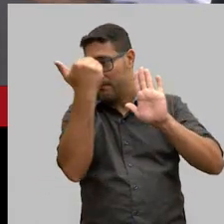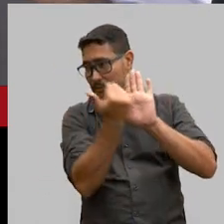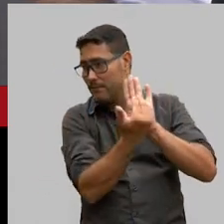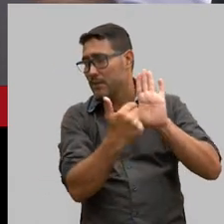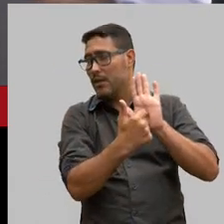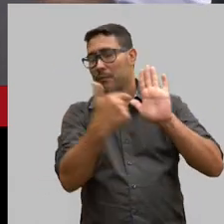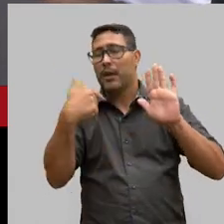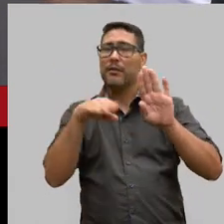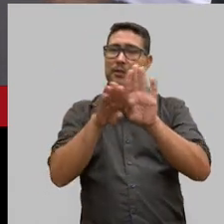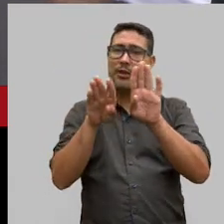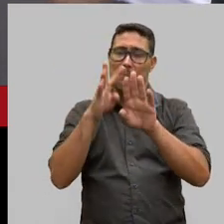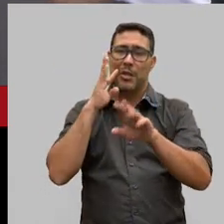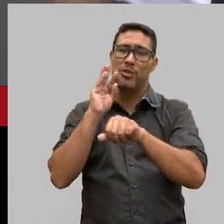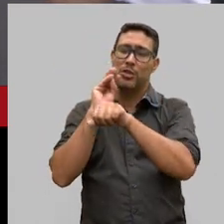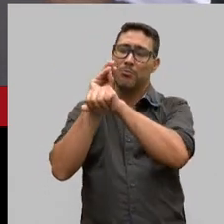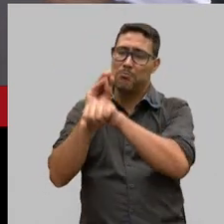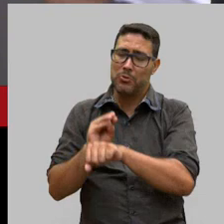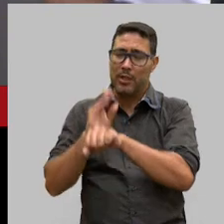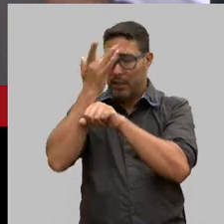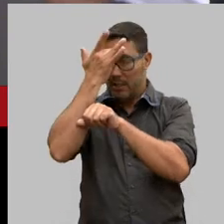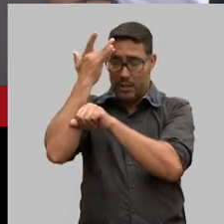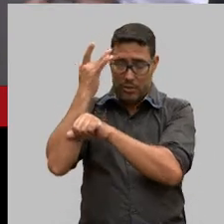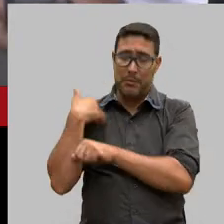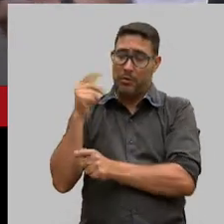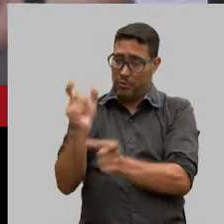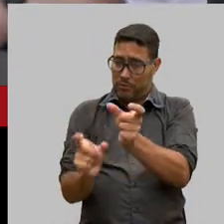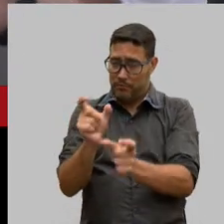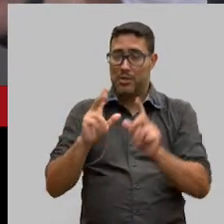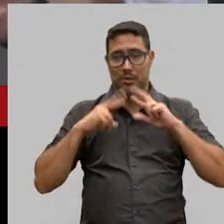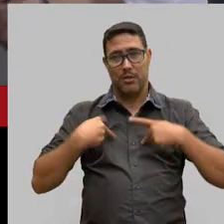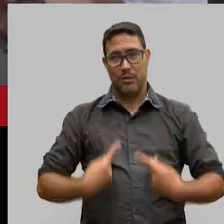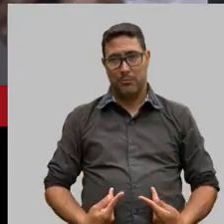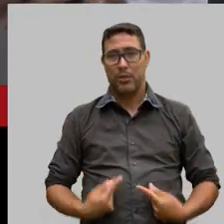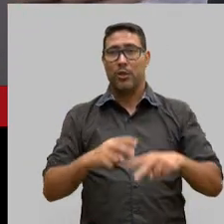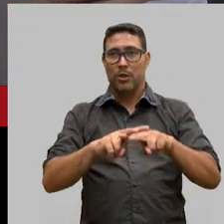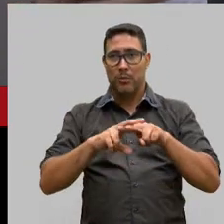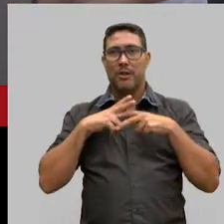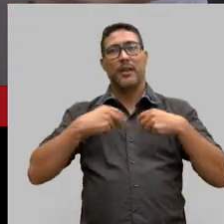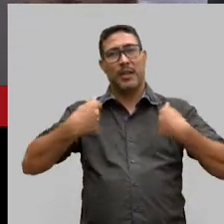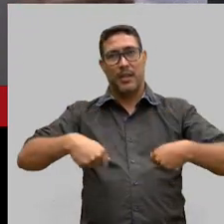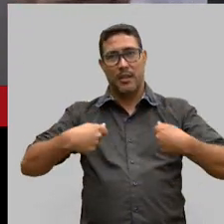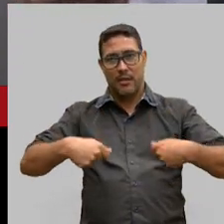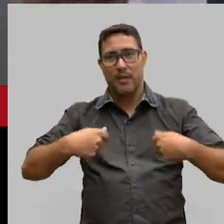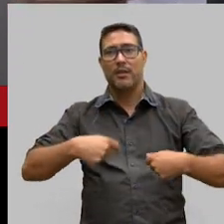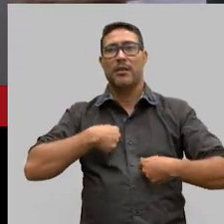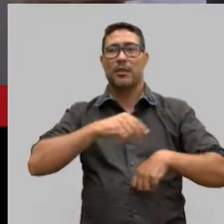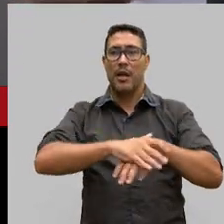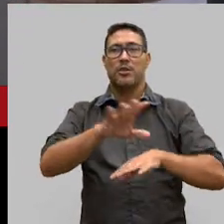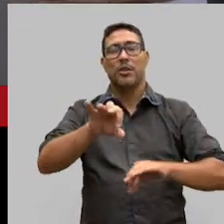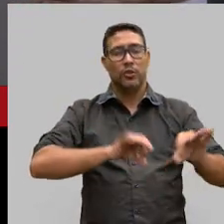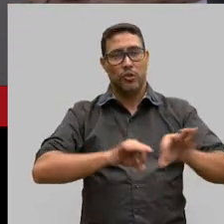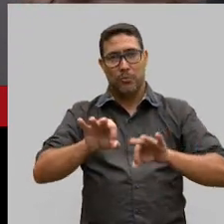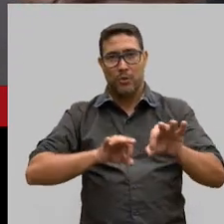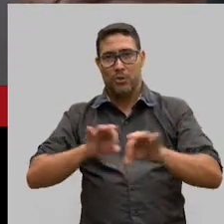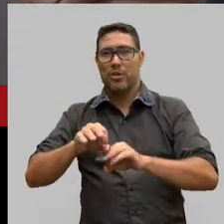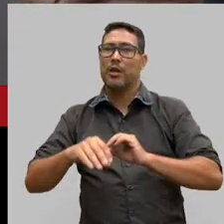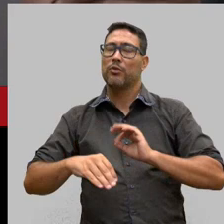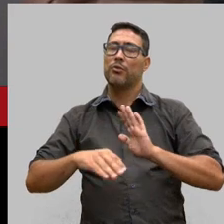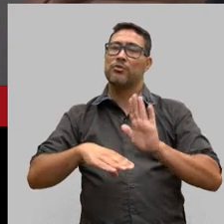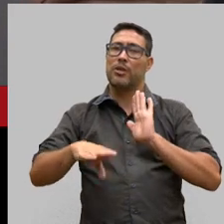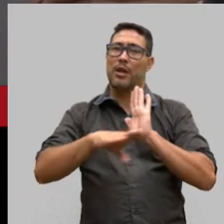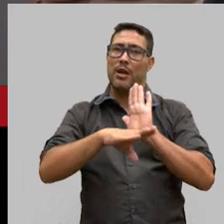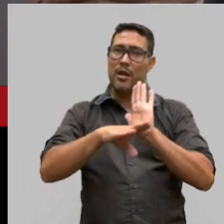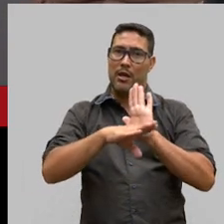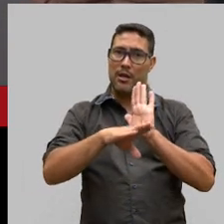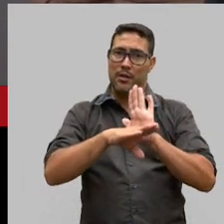humanos Então essa necessidade da educação aí principalmente nos projetos de assistência que nós temos através do